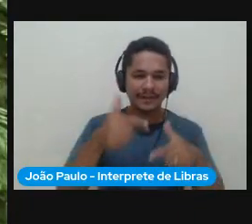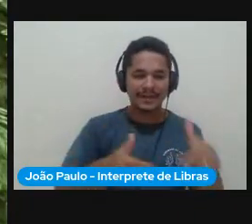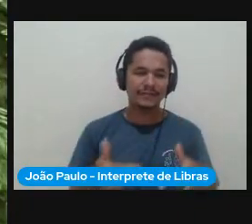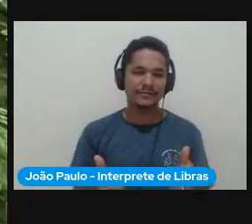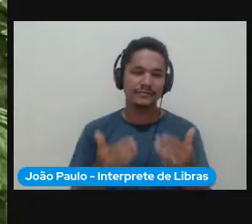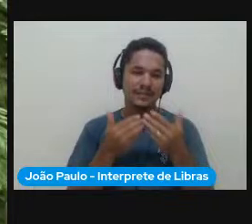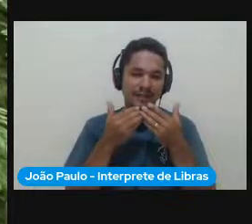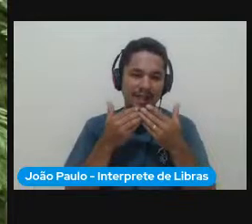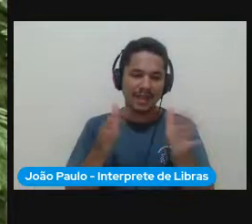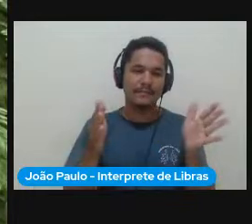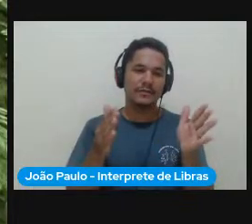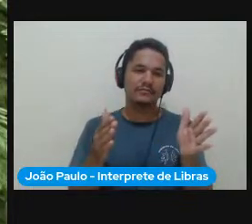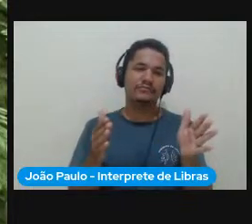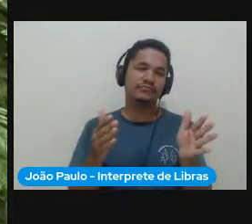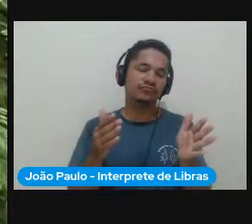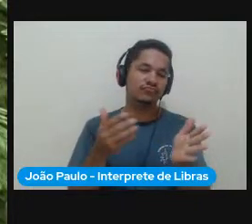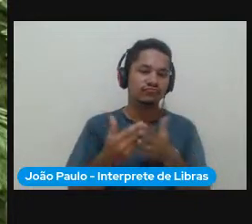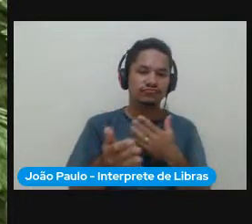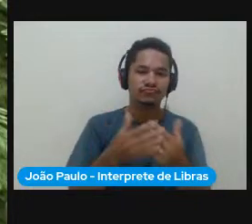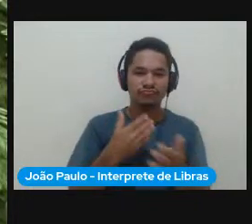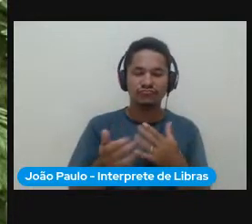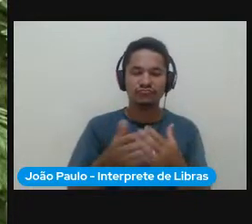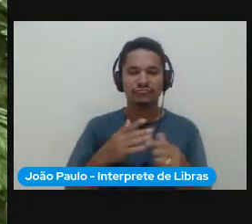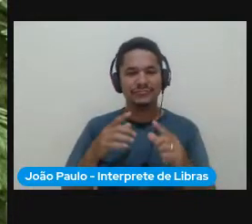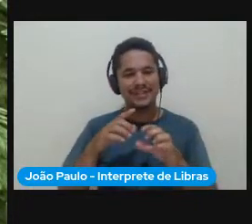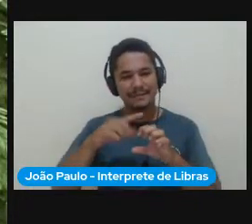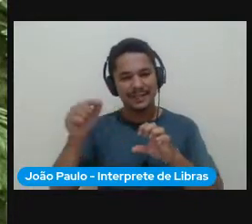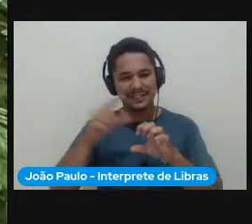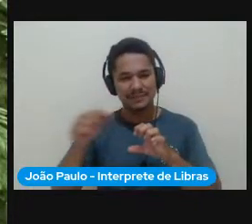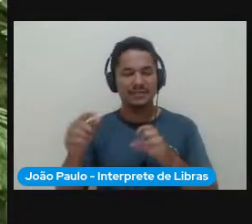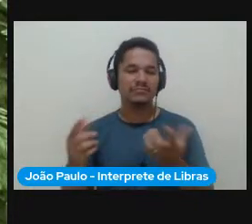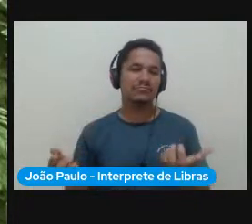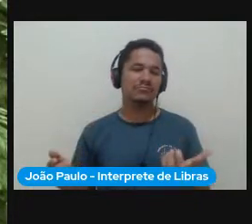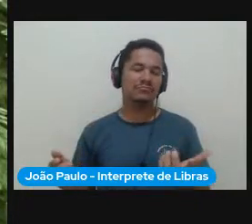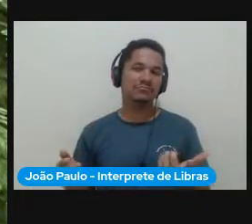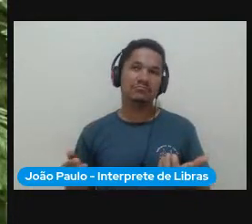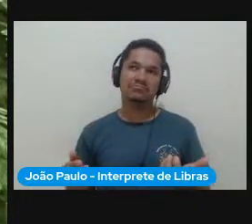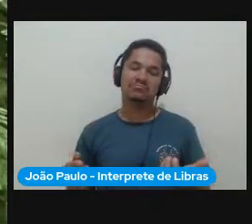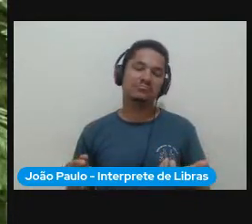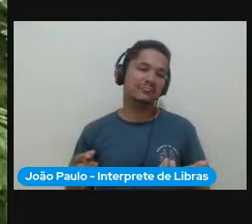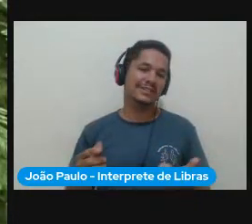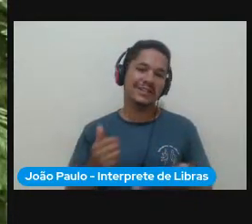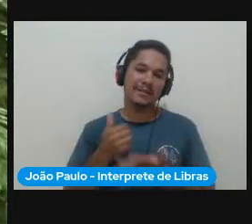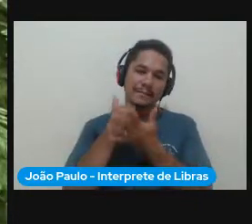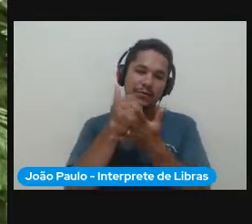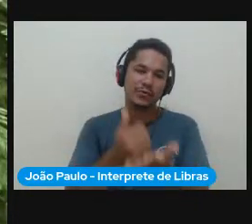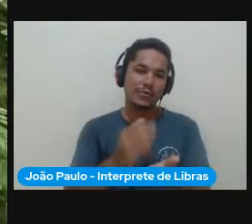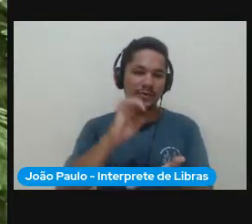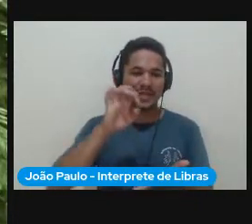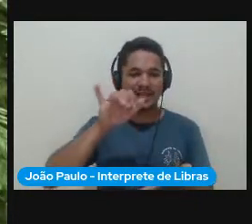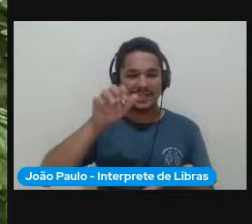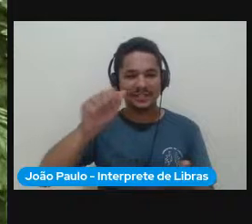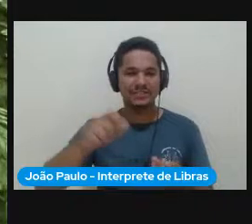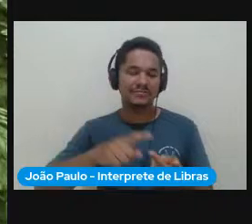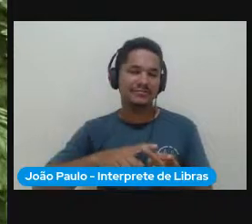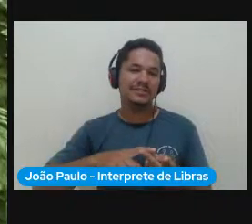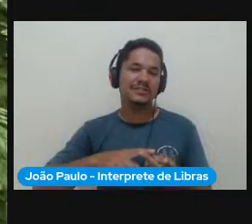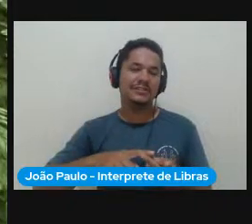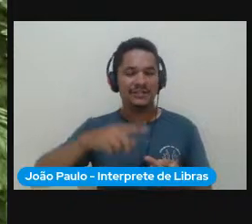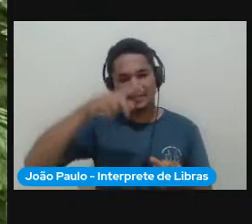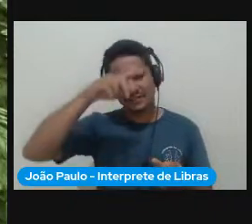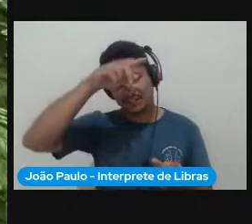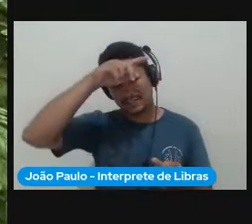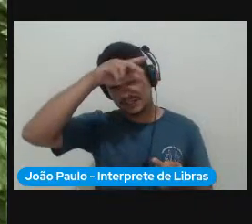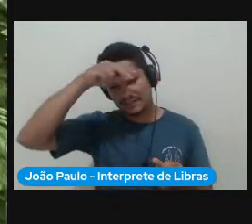de qualquer que seja o empreendimento. Você hoje não tem o apoio não só do EJA, não só do Estado, não só do município, mas hoje vocês também